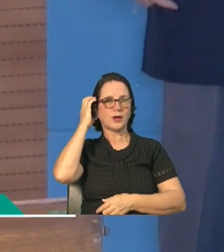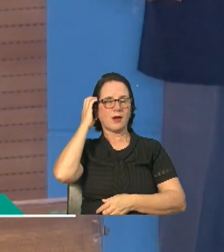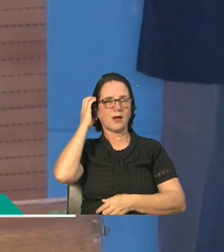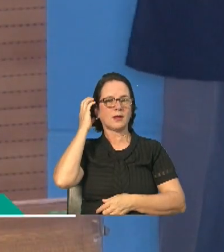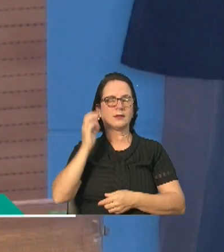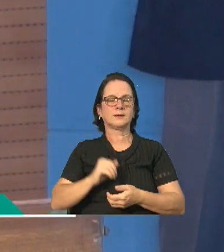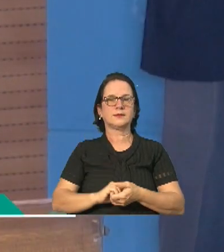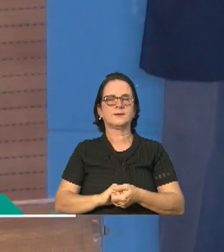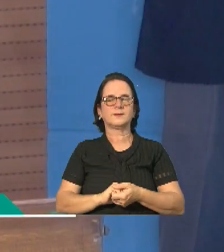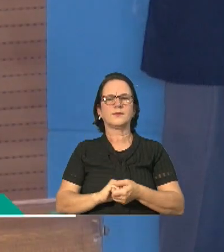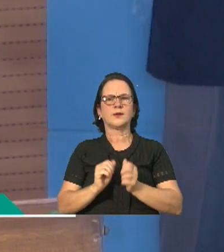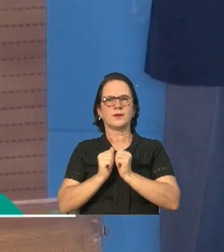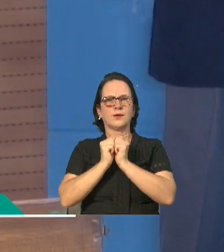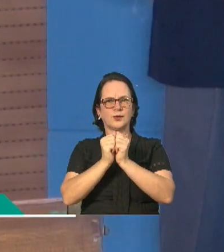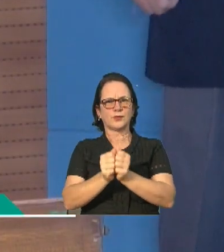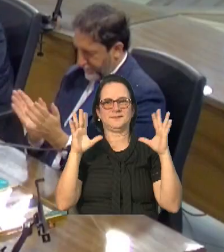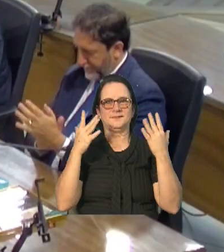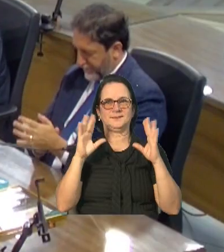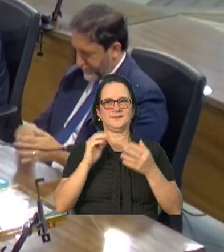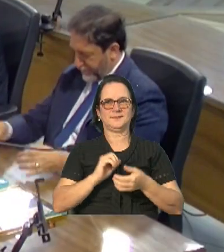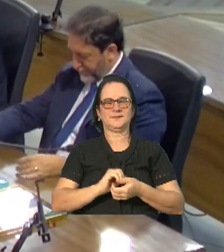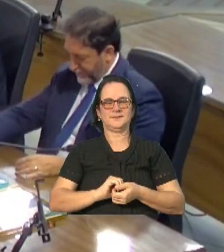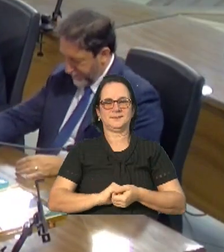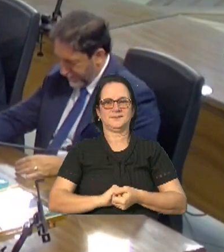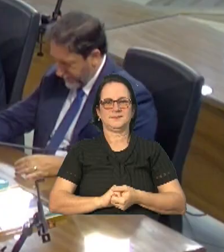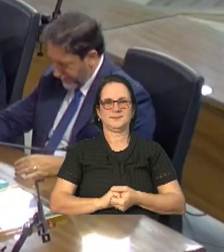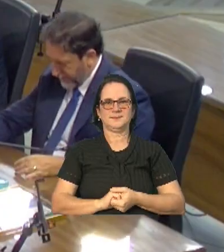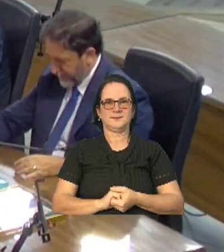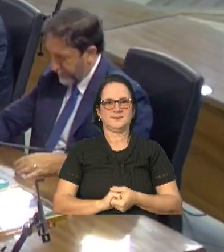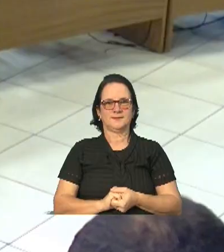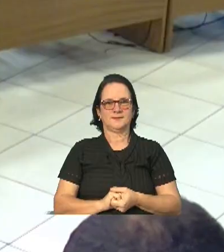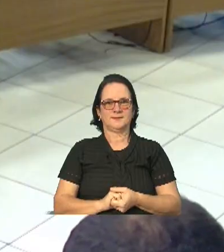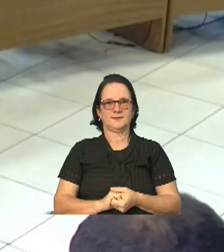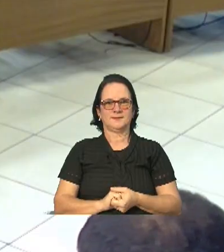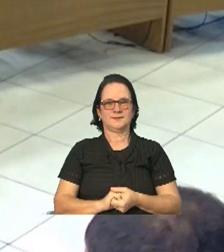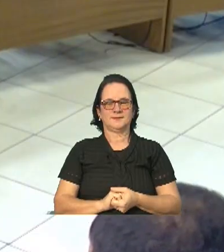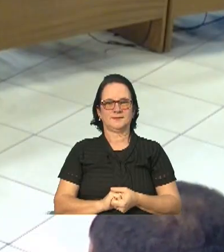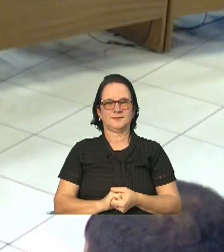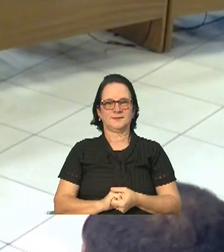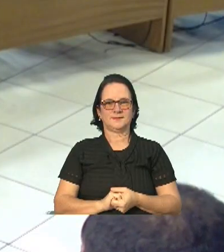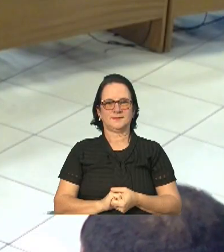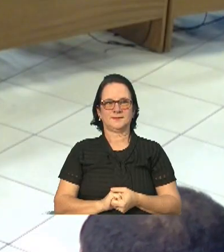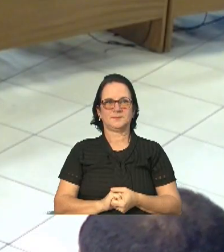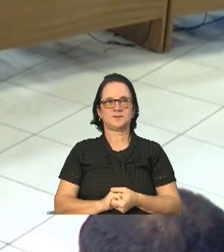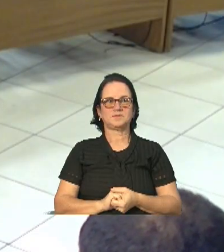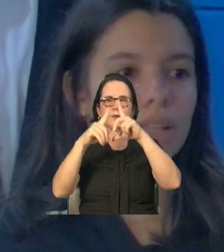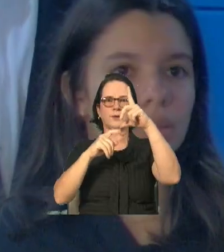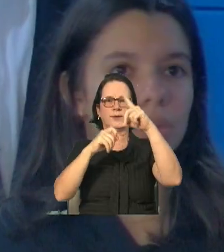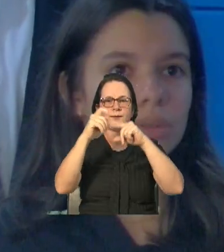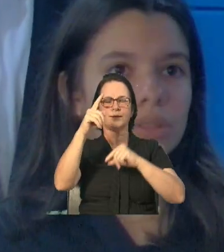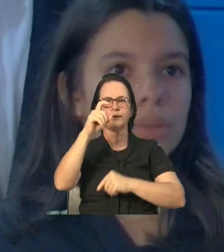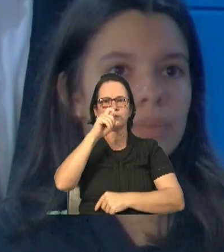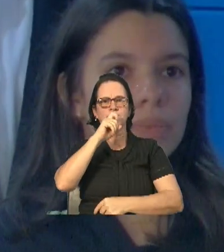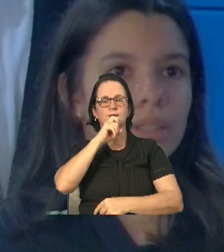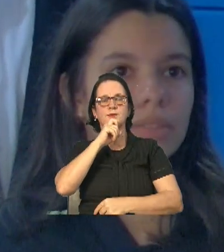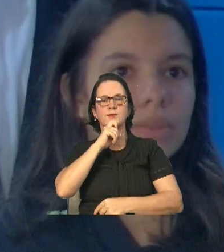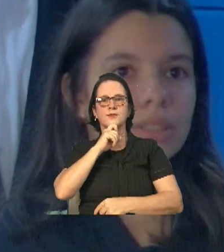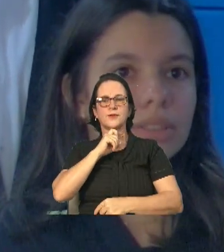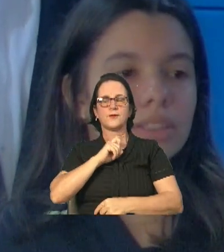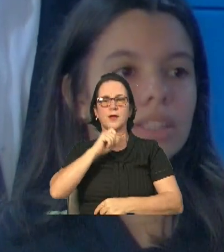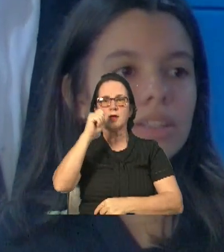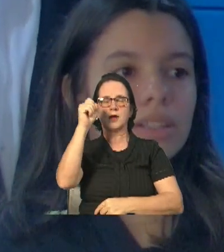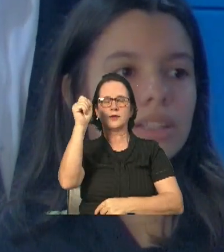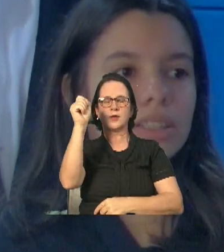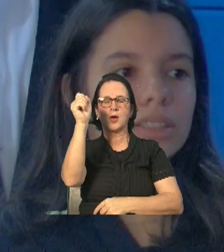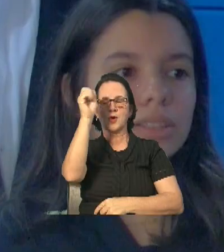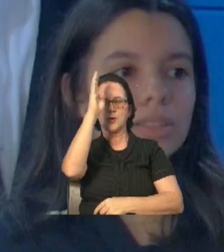sempre especial, né? E é isso, acho que venham mais eventos como esse, que tenham esse